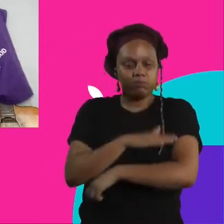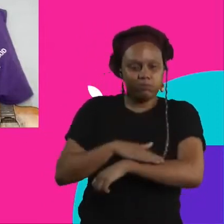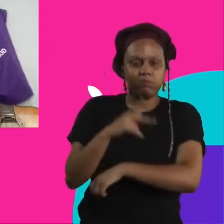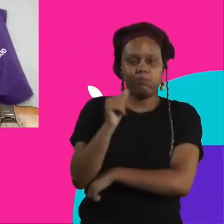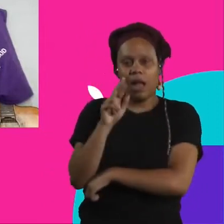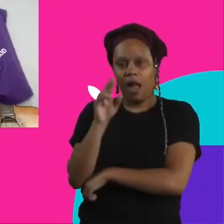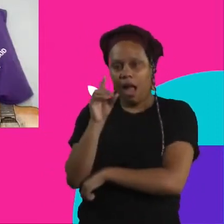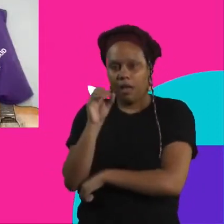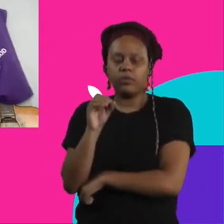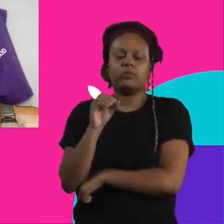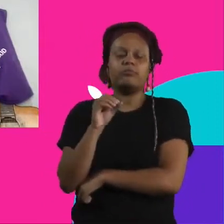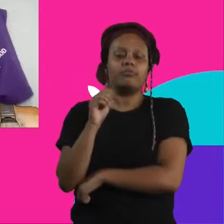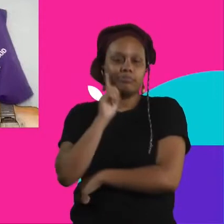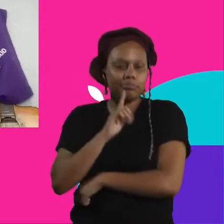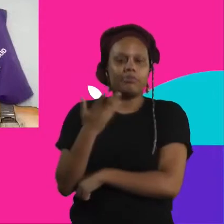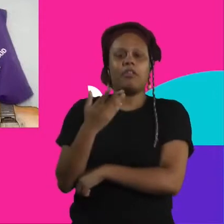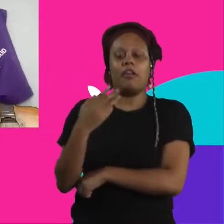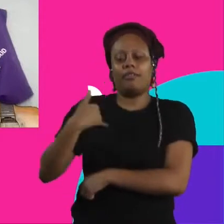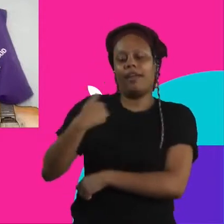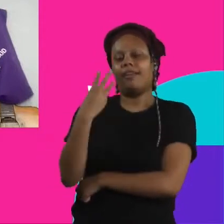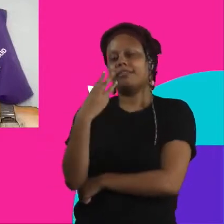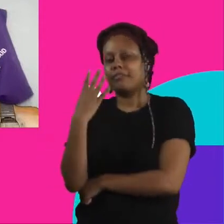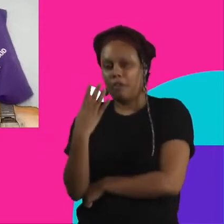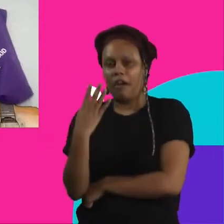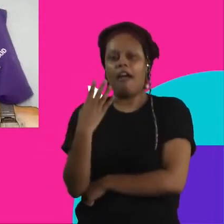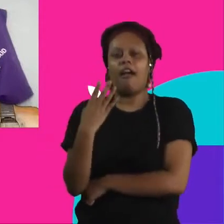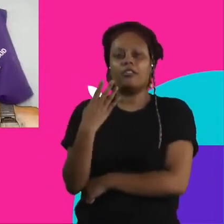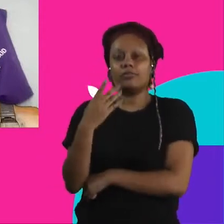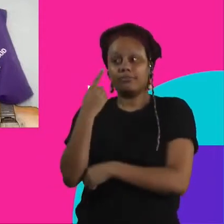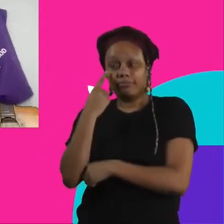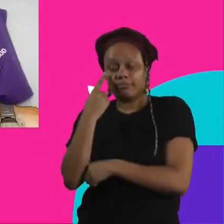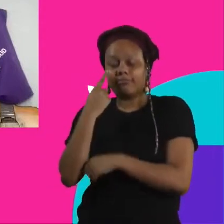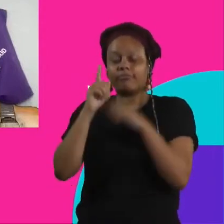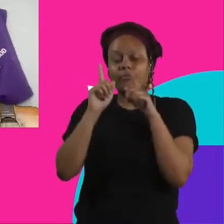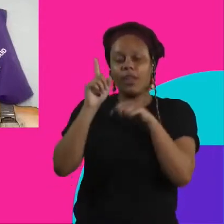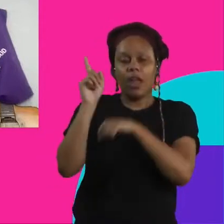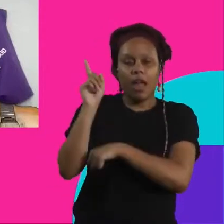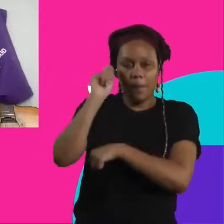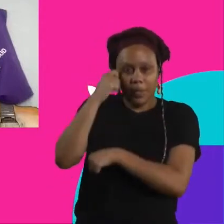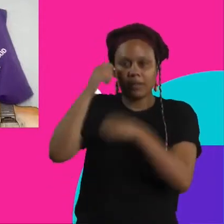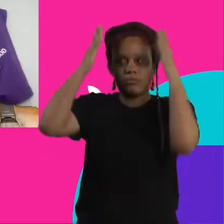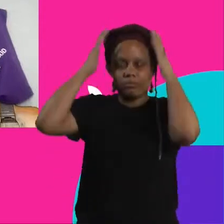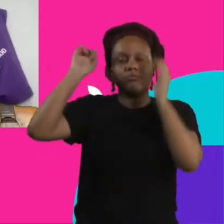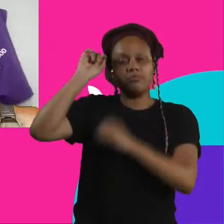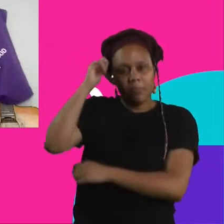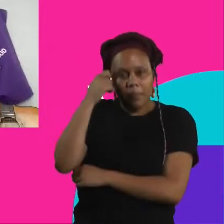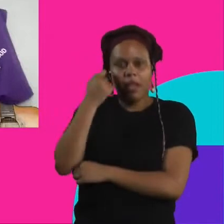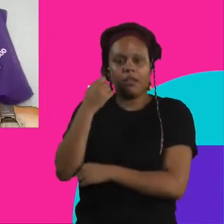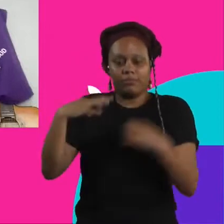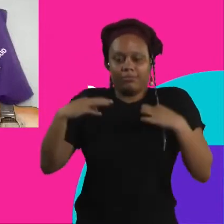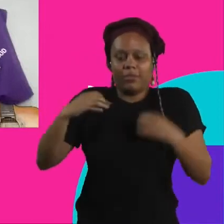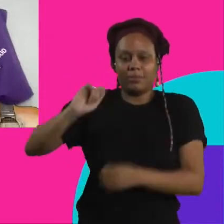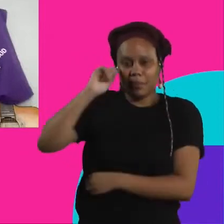moreno, 34 anos, cabelos negros, olhos pretos, estou usando óculos, estou de camisa preta e estou num